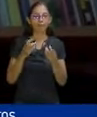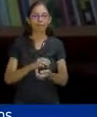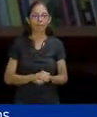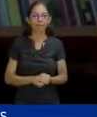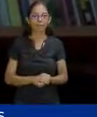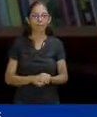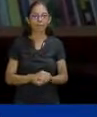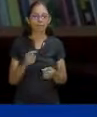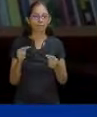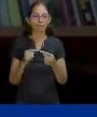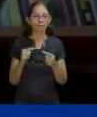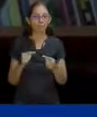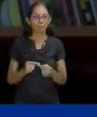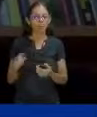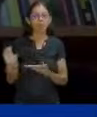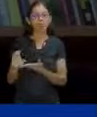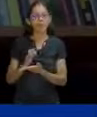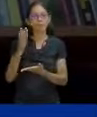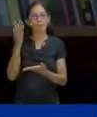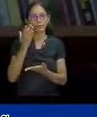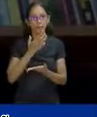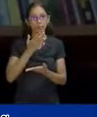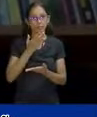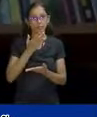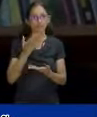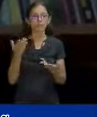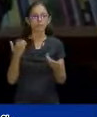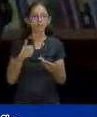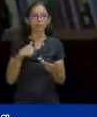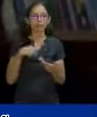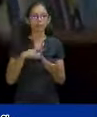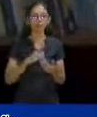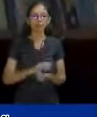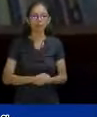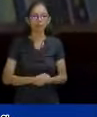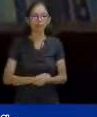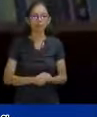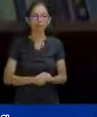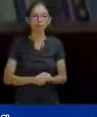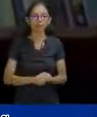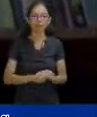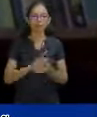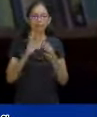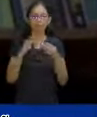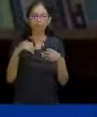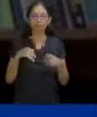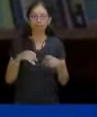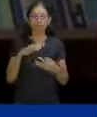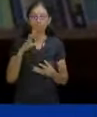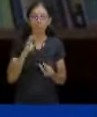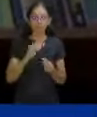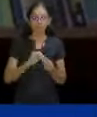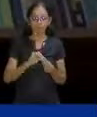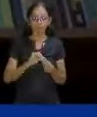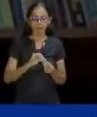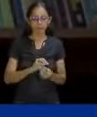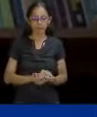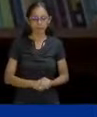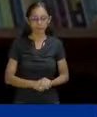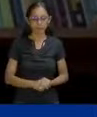sobre prestação de contas. E eu encerro, senhor presidente, a sustentação oral, pugnando